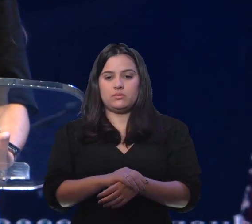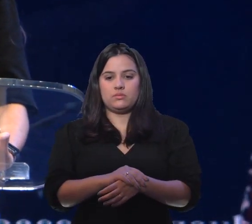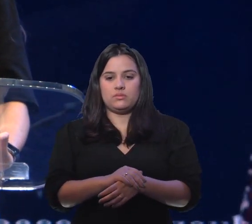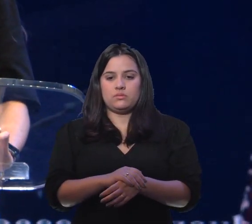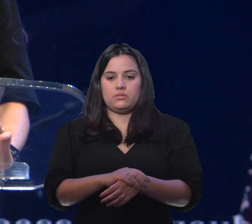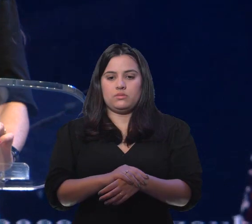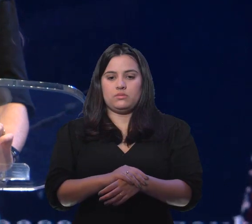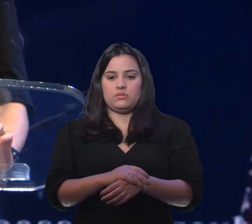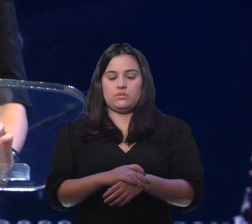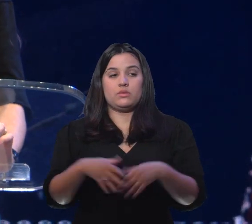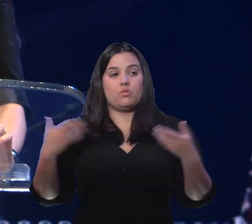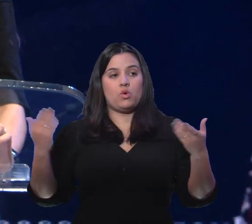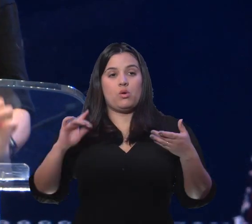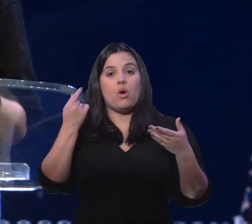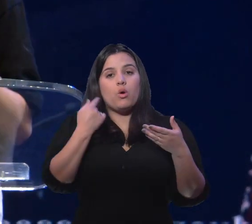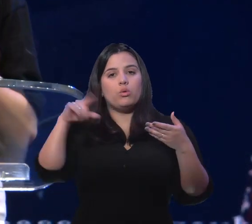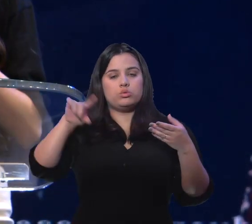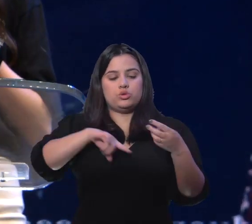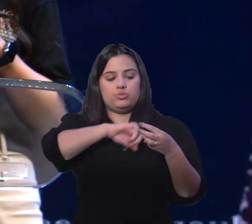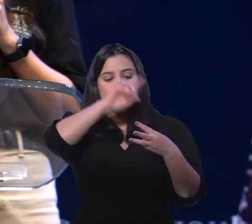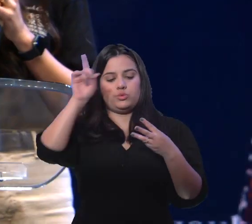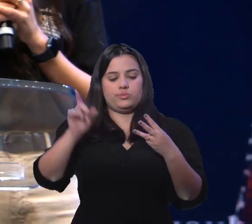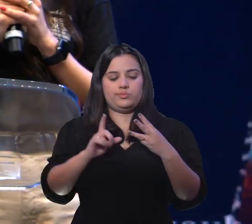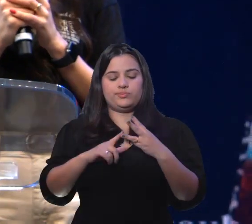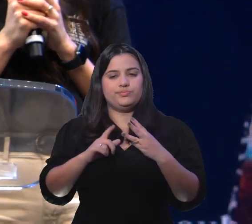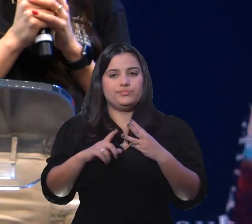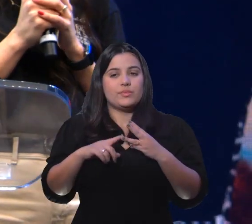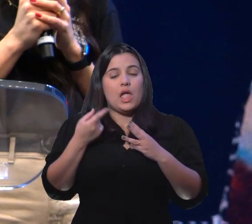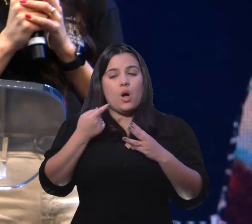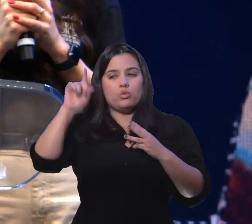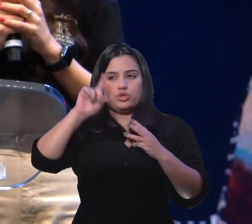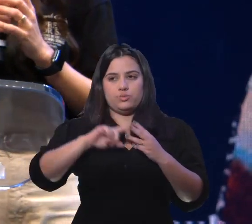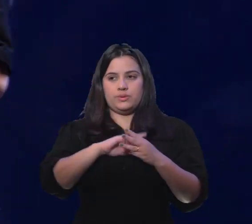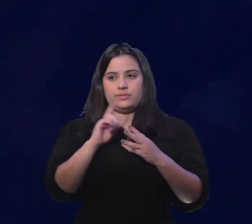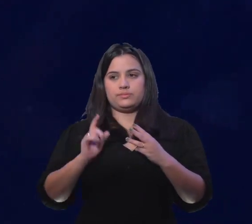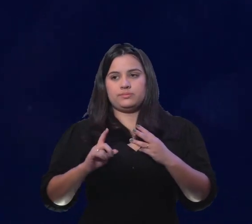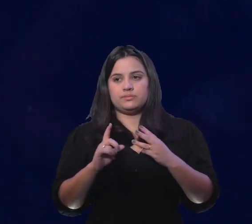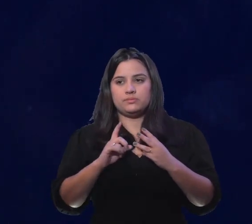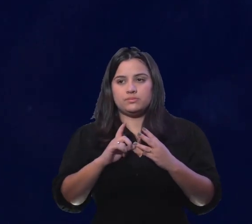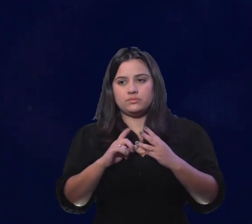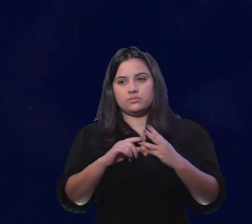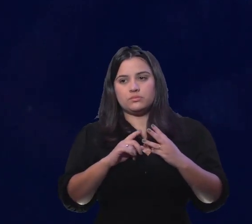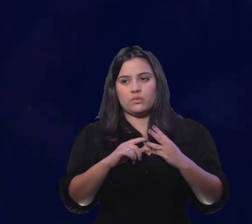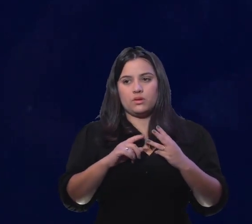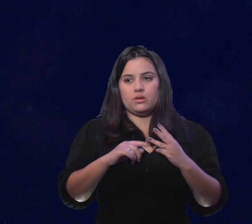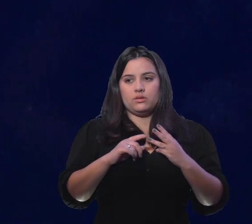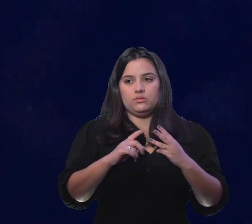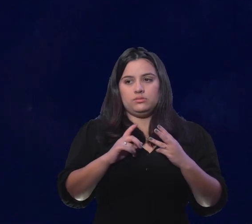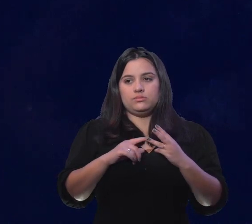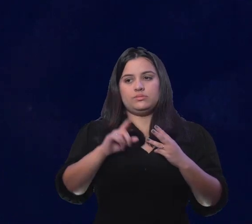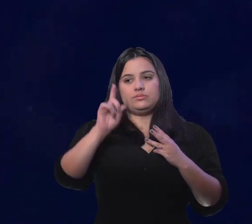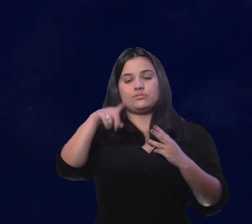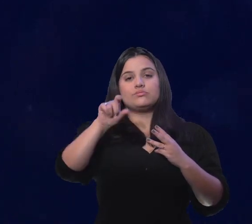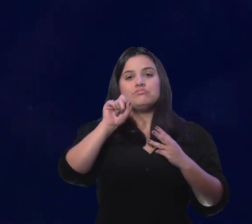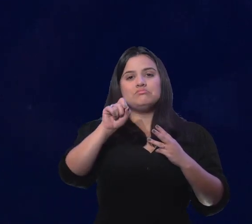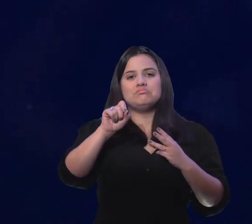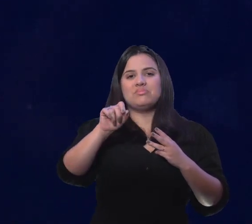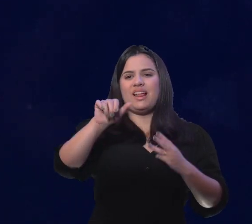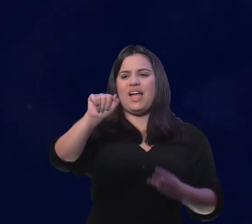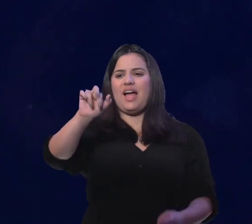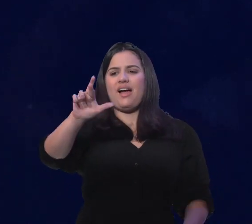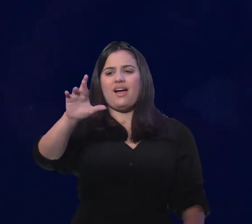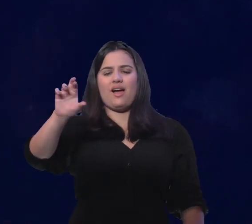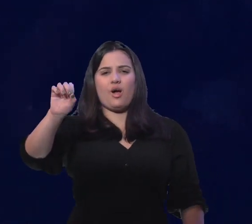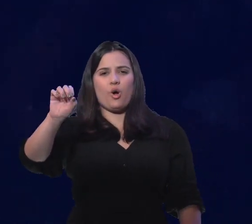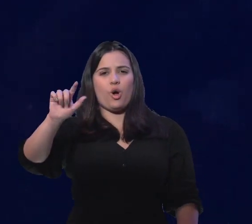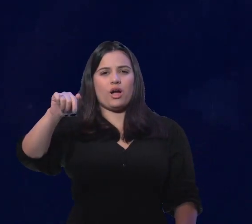Então vamos para o último ponto. A última fortaleza que nos afasta dos propósitos de Deus é a arrogância.